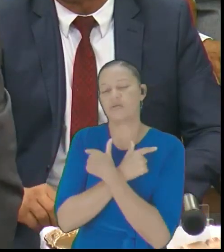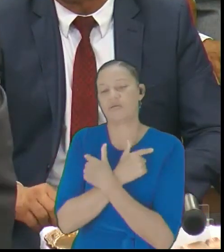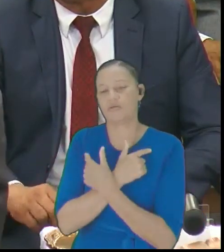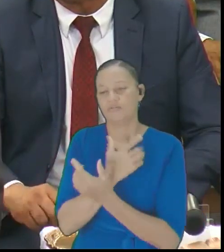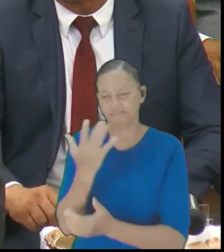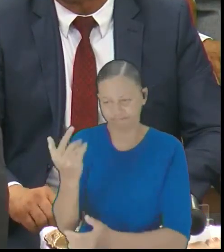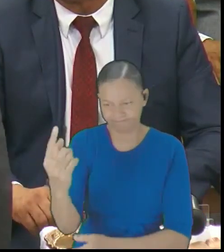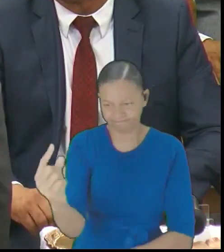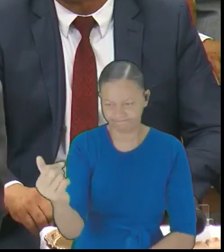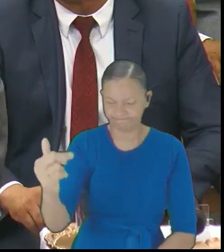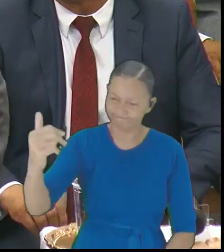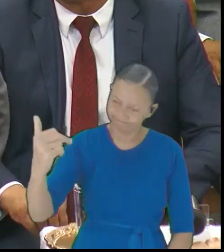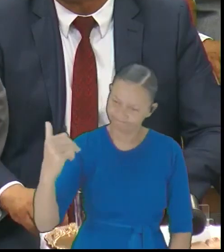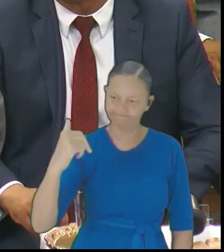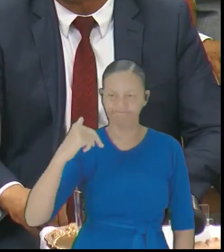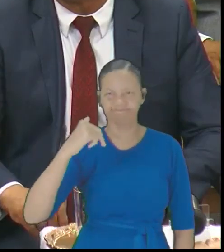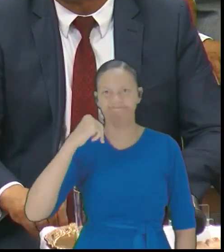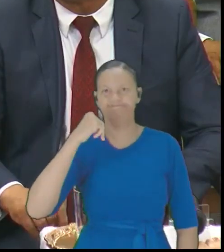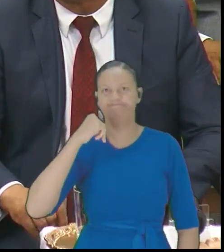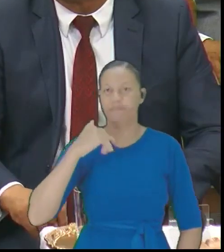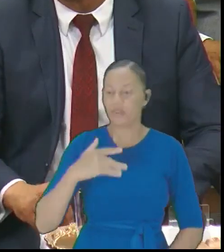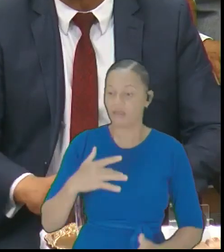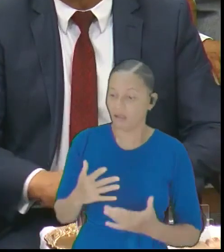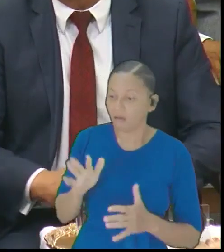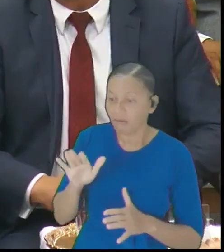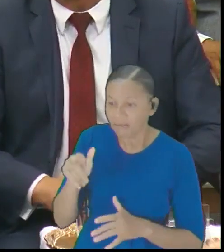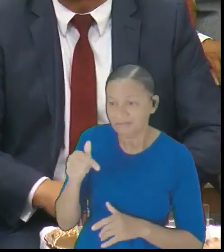foi? Está tendo contenda